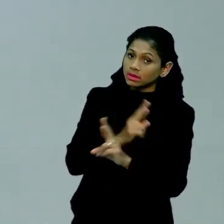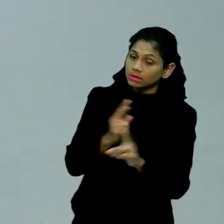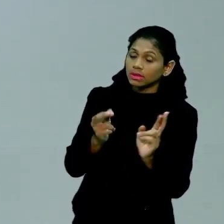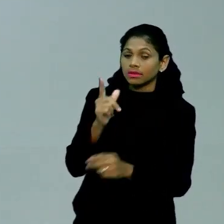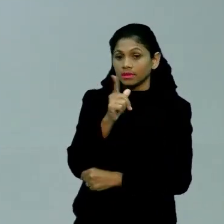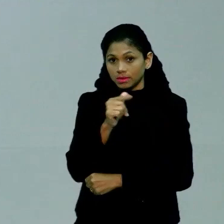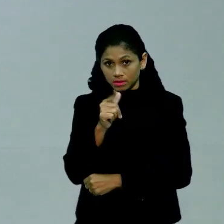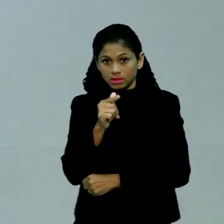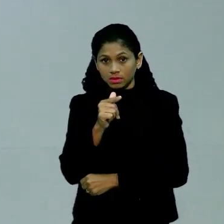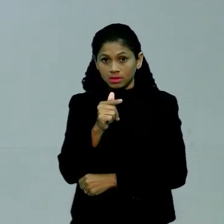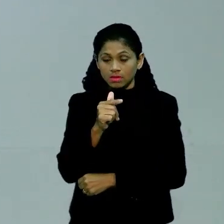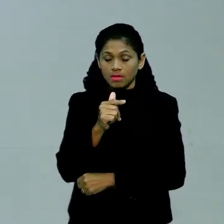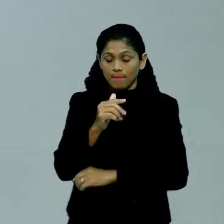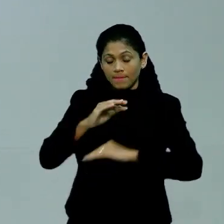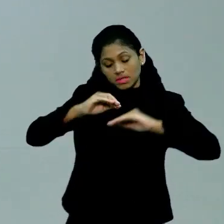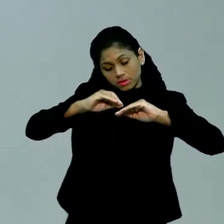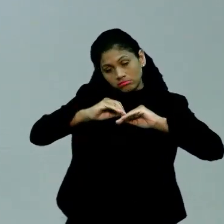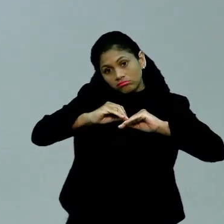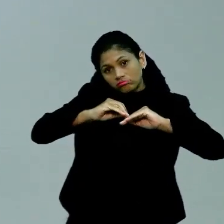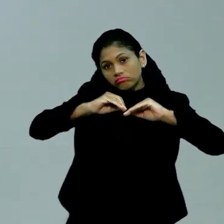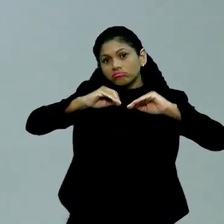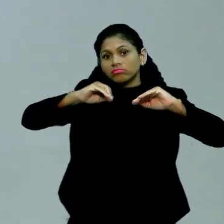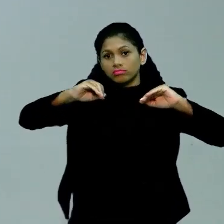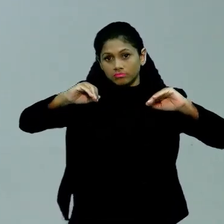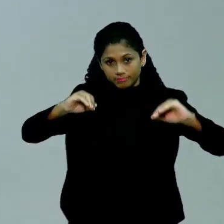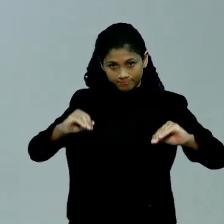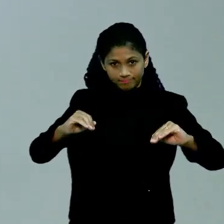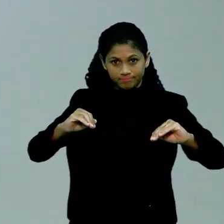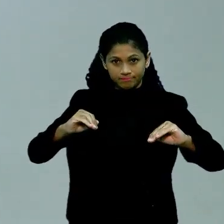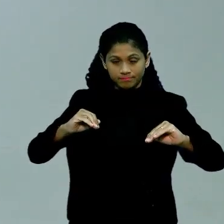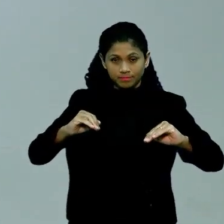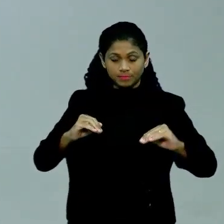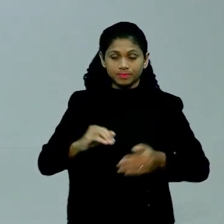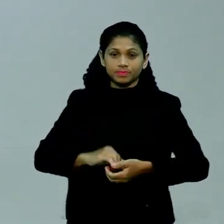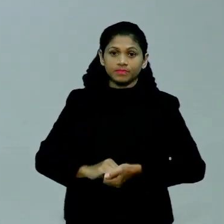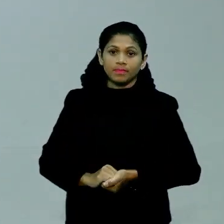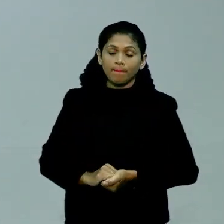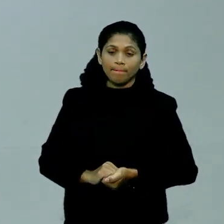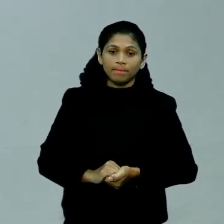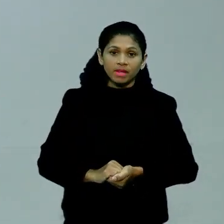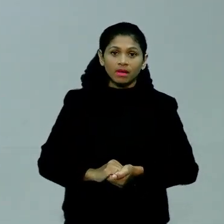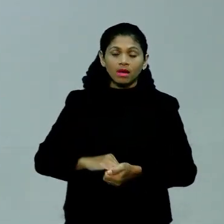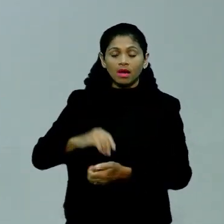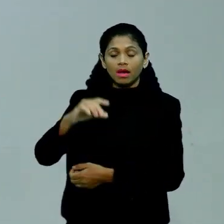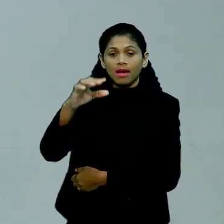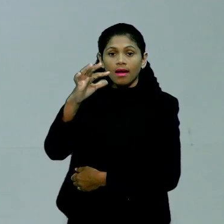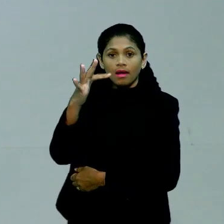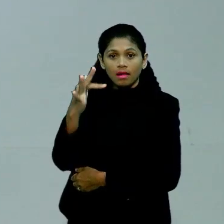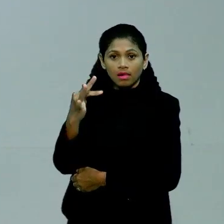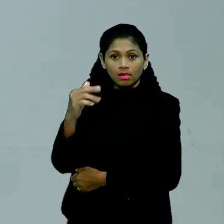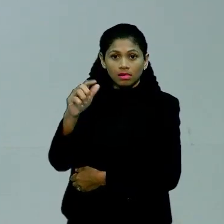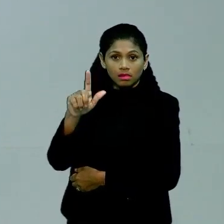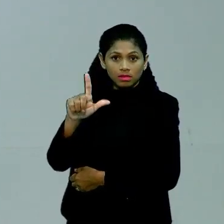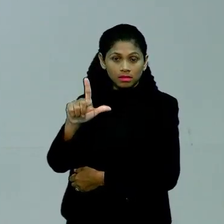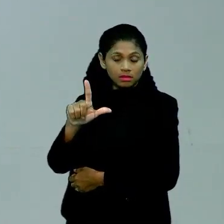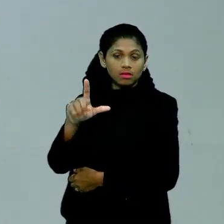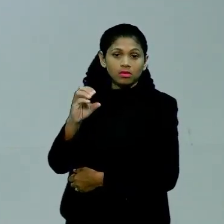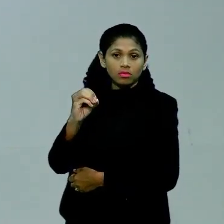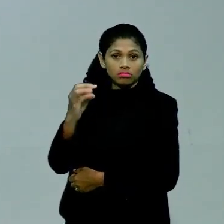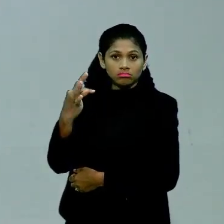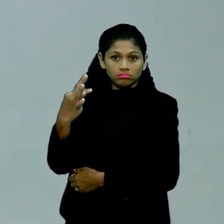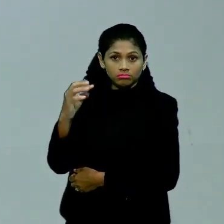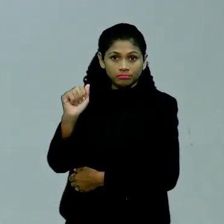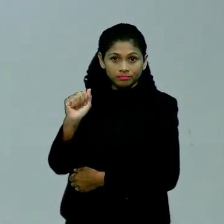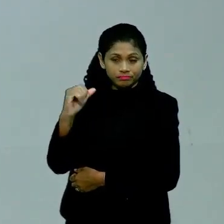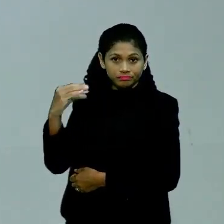mistura ocasionada por diferenças de densidades. Já a flotação é o processo inverso. O